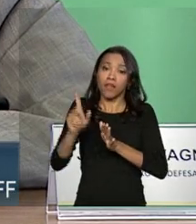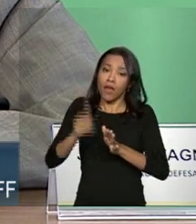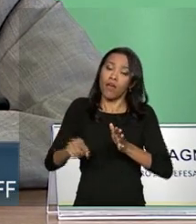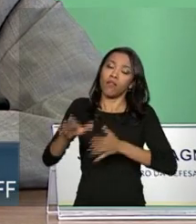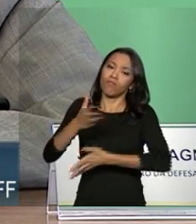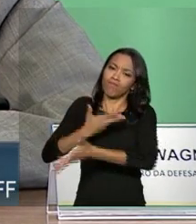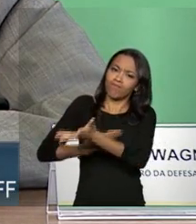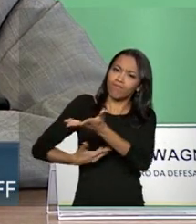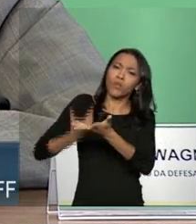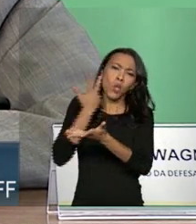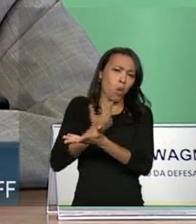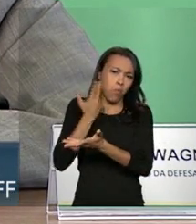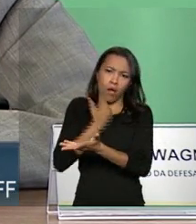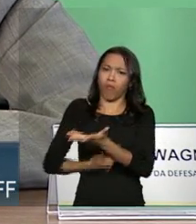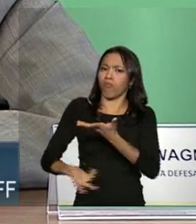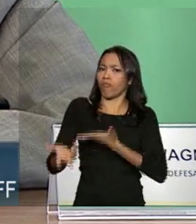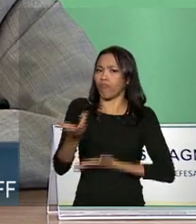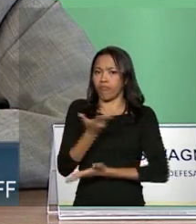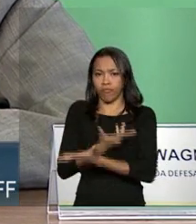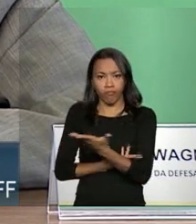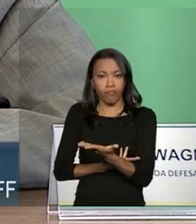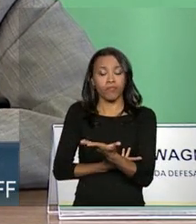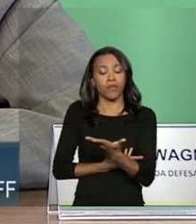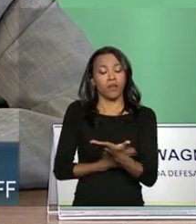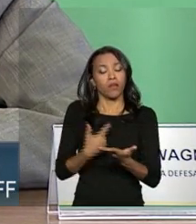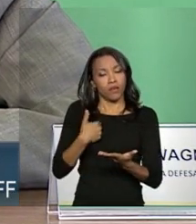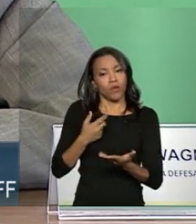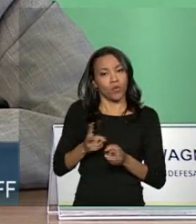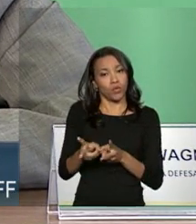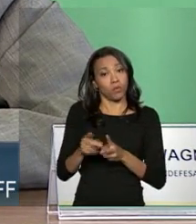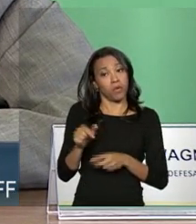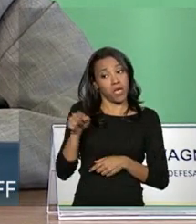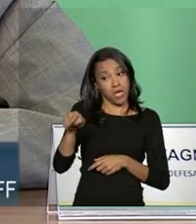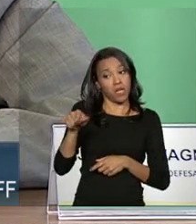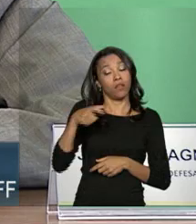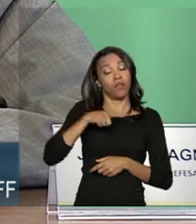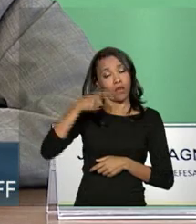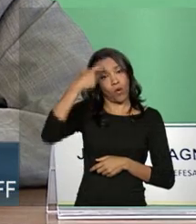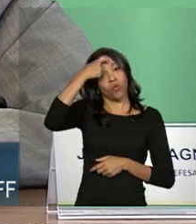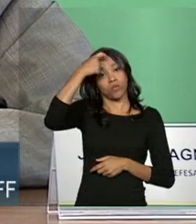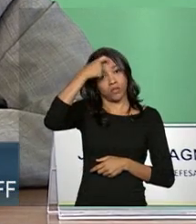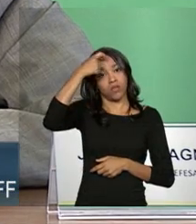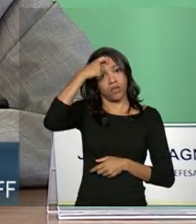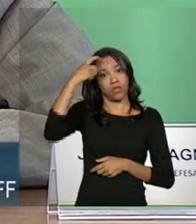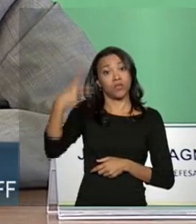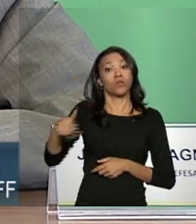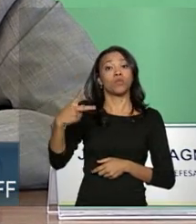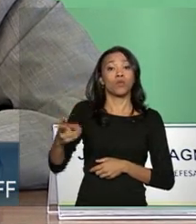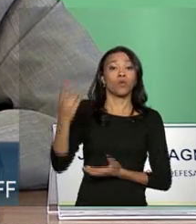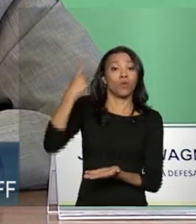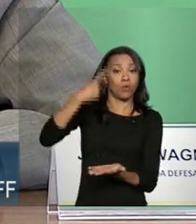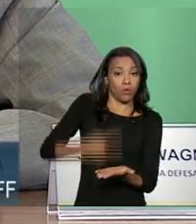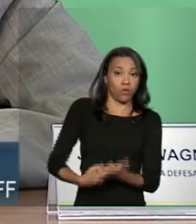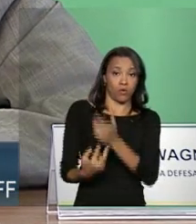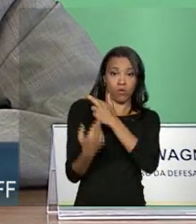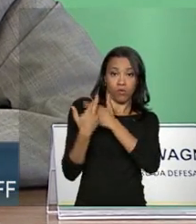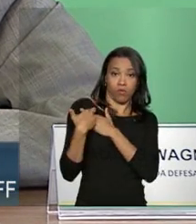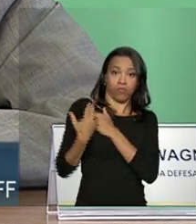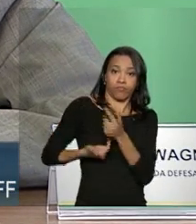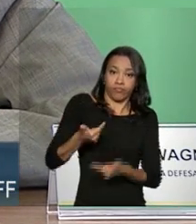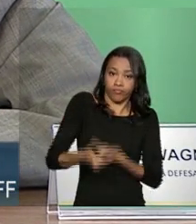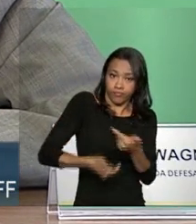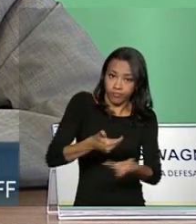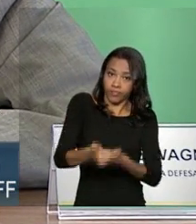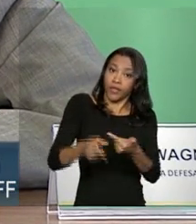que tá caminhando normal. E eu insisto, ele também tem muita consciência do papel institucional que ele tem